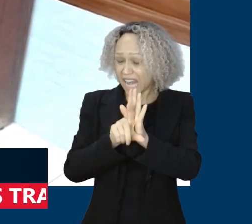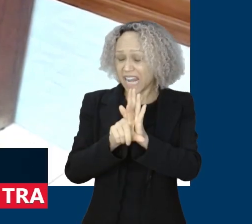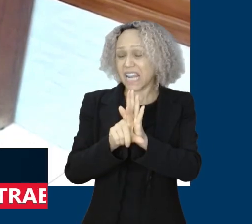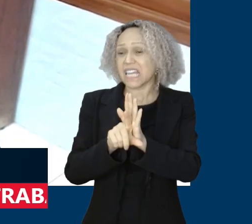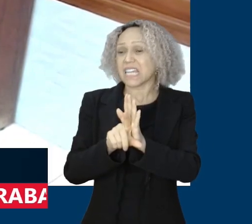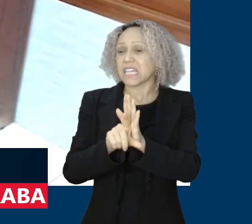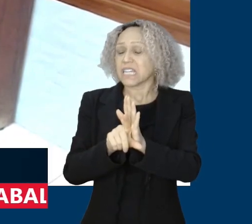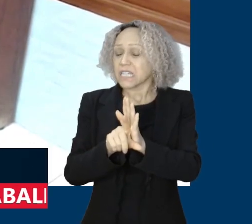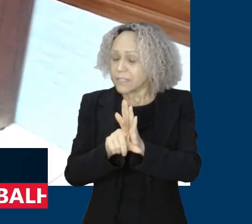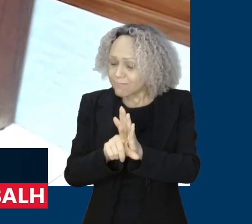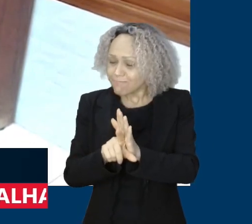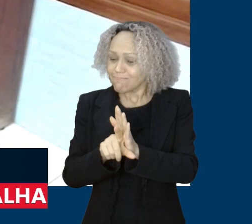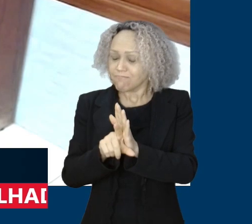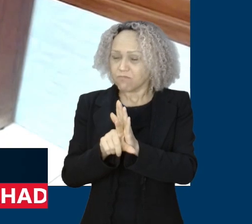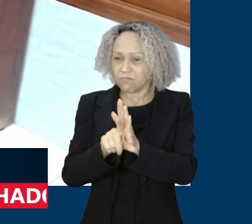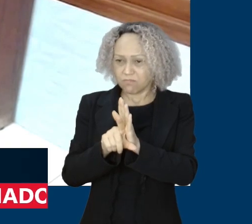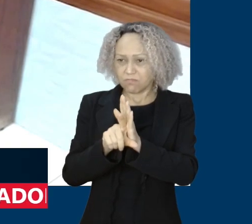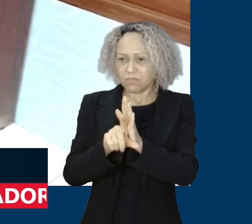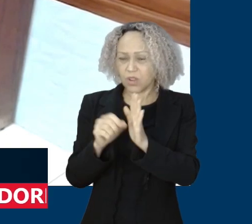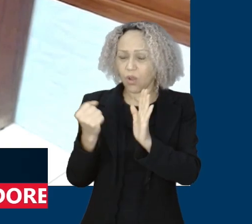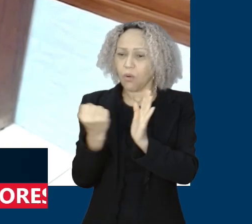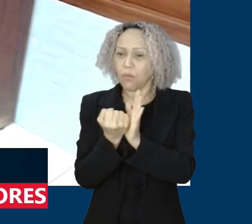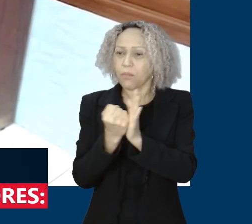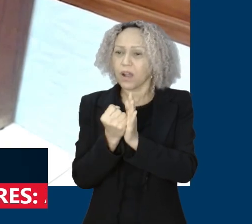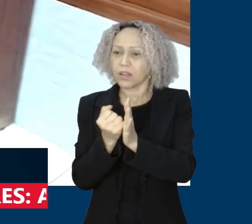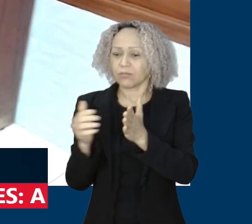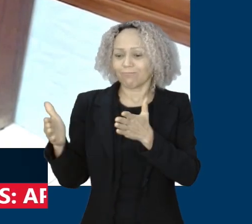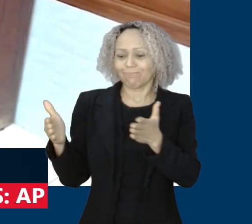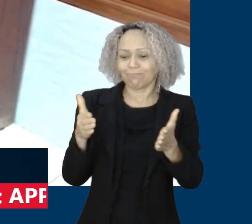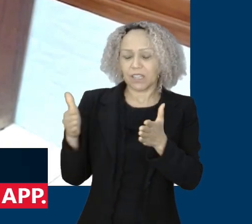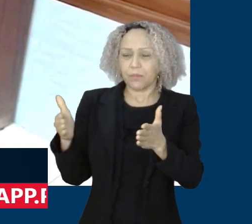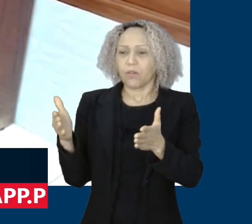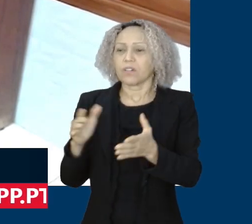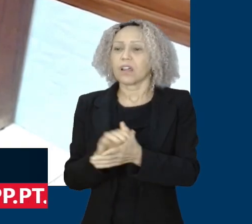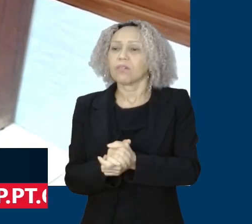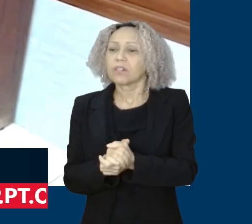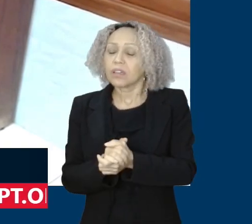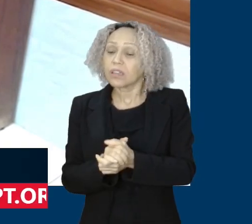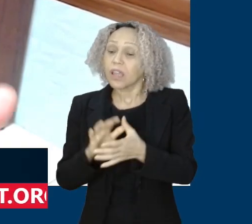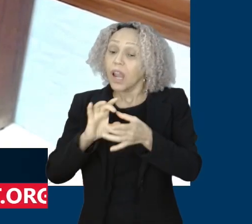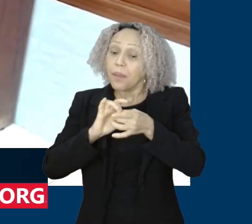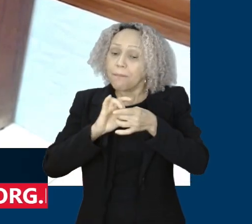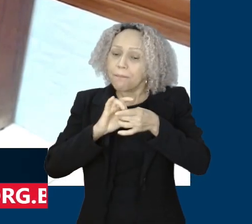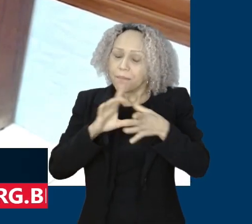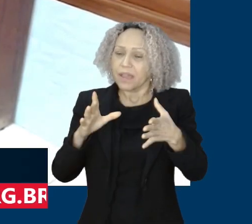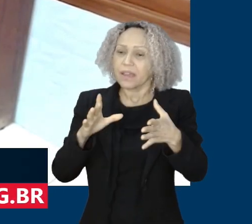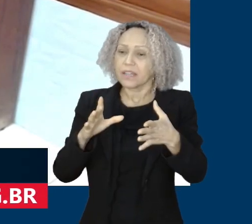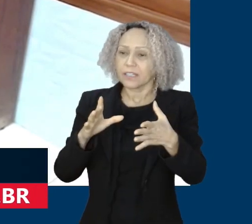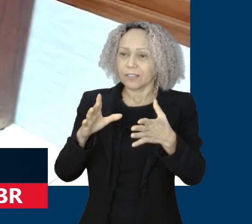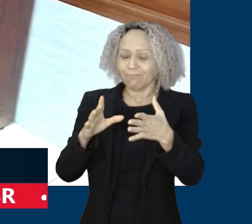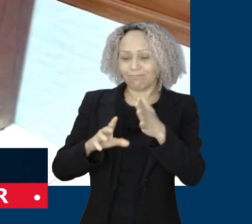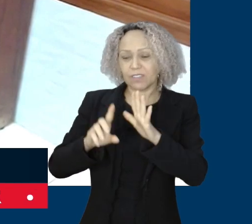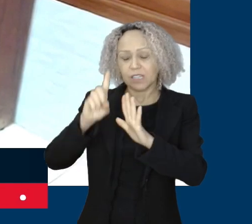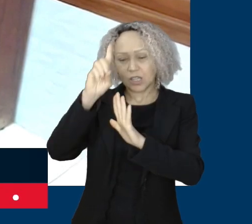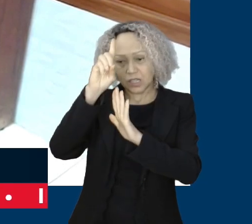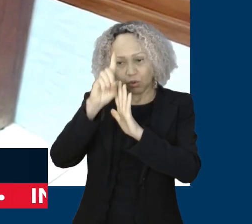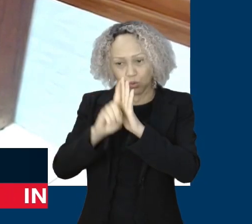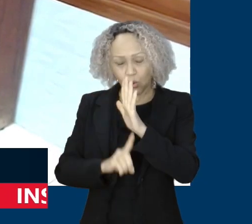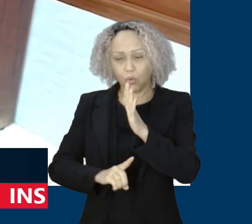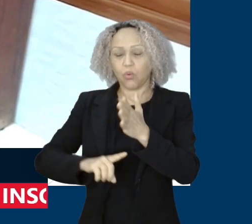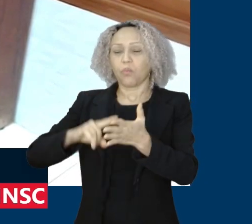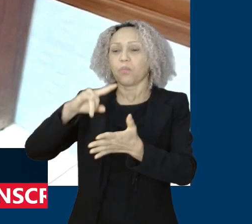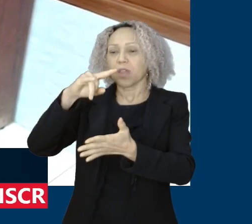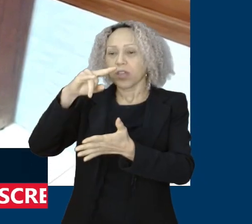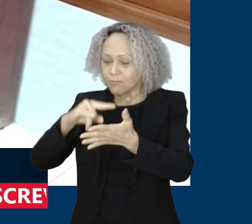estamos acompanhando com muito carinho e dando a nossa colaboração com essas iniciativas no combate à violência contra os